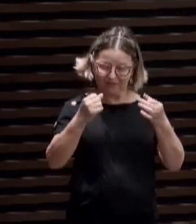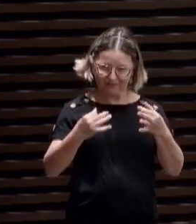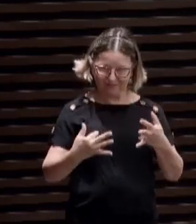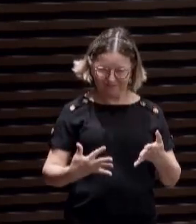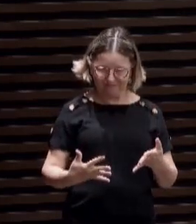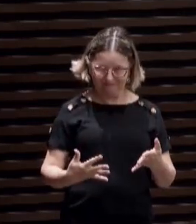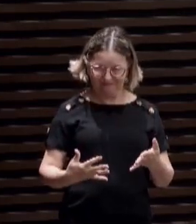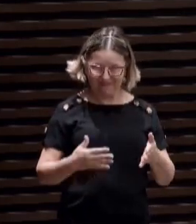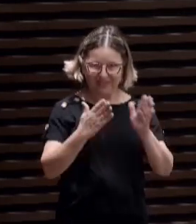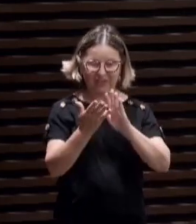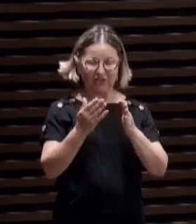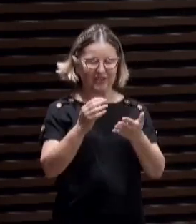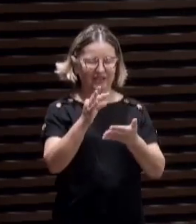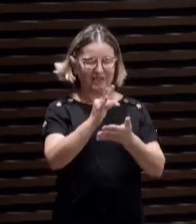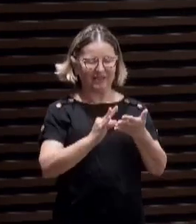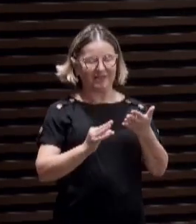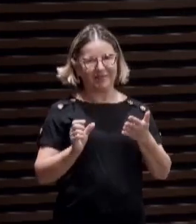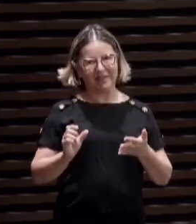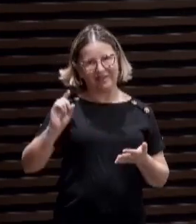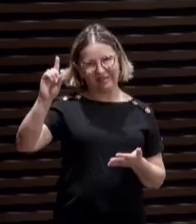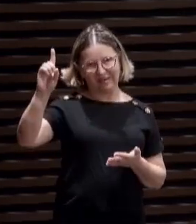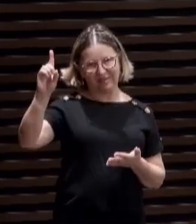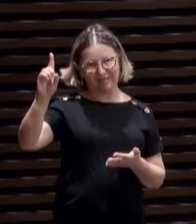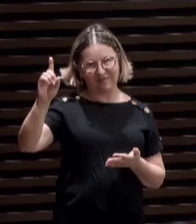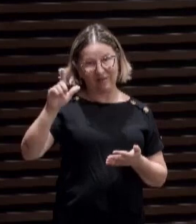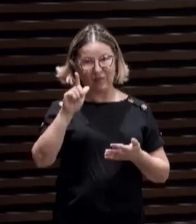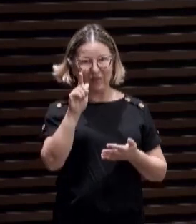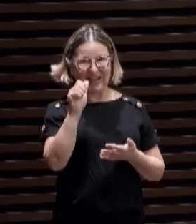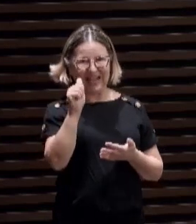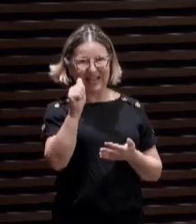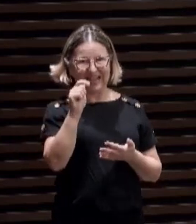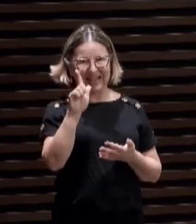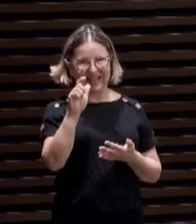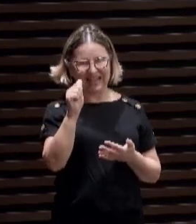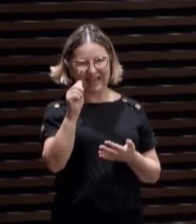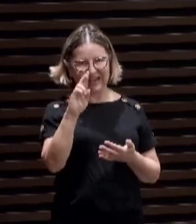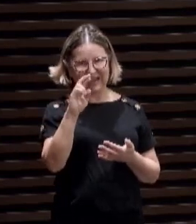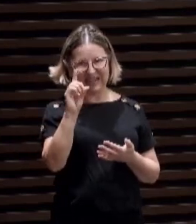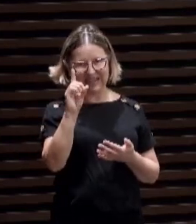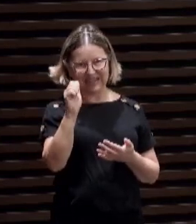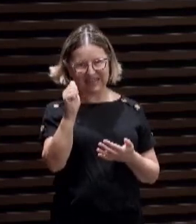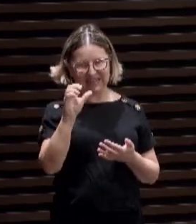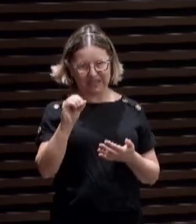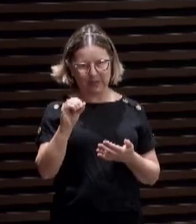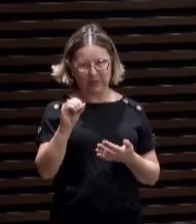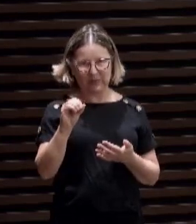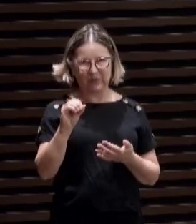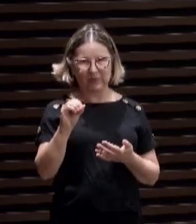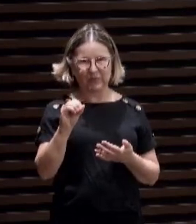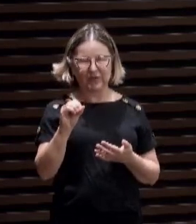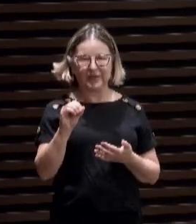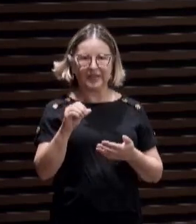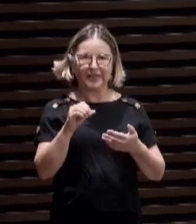da palavra de Deus, que o galardão que o Senhor nos diz em sua palavra, como disse aqui em Apocalipse 22:12, que